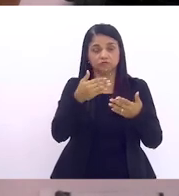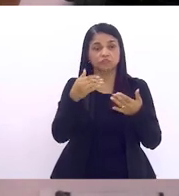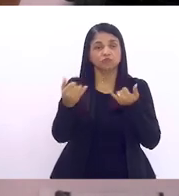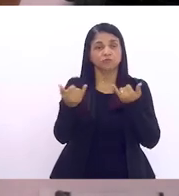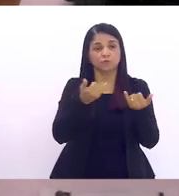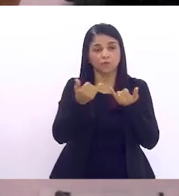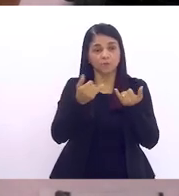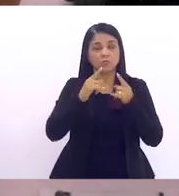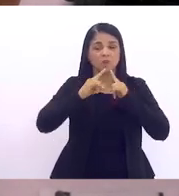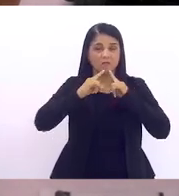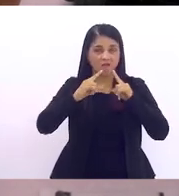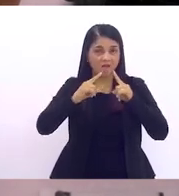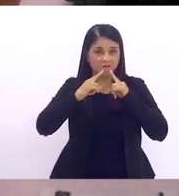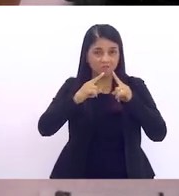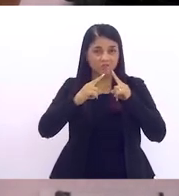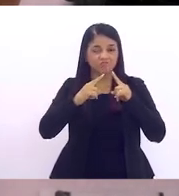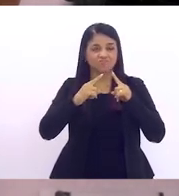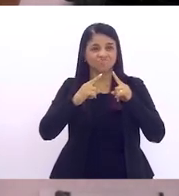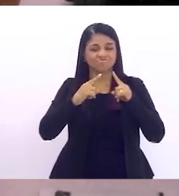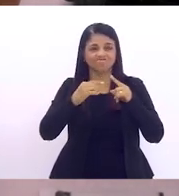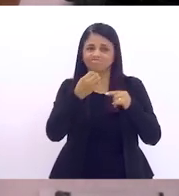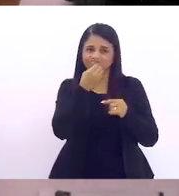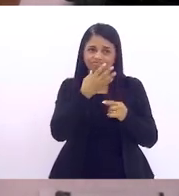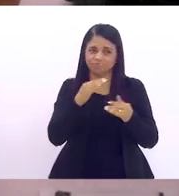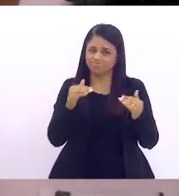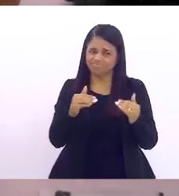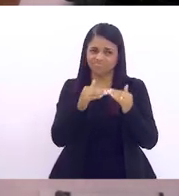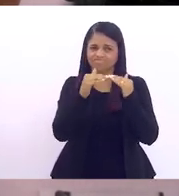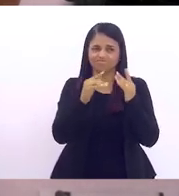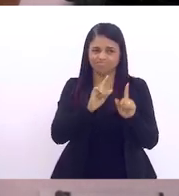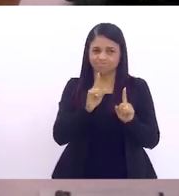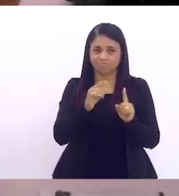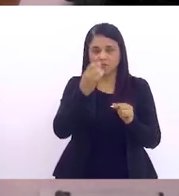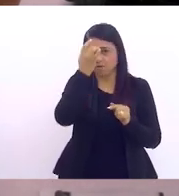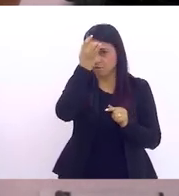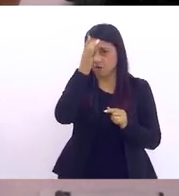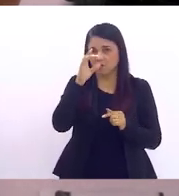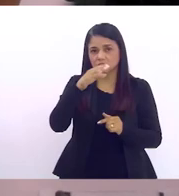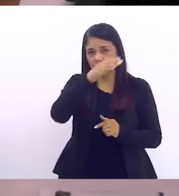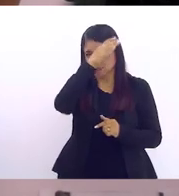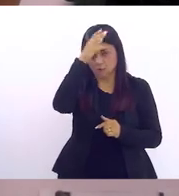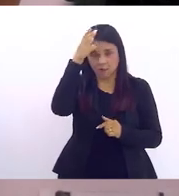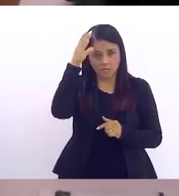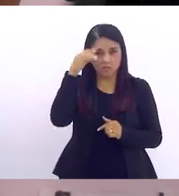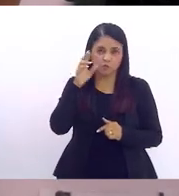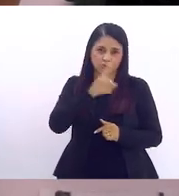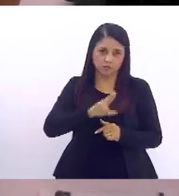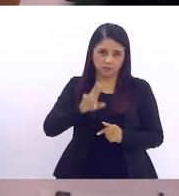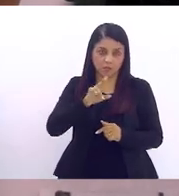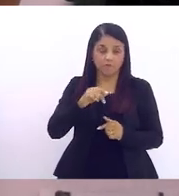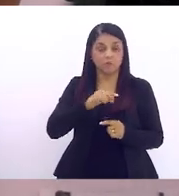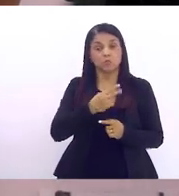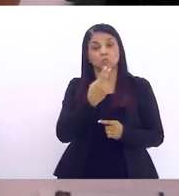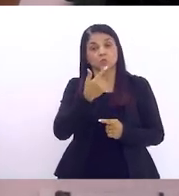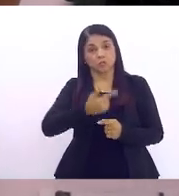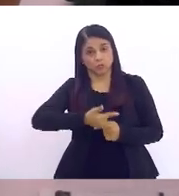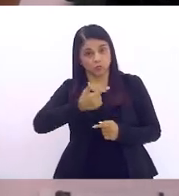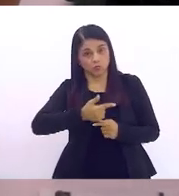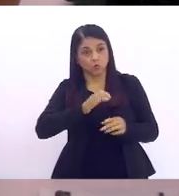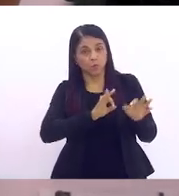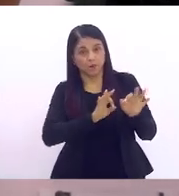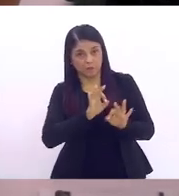e reclamações de que isso não tava bacana que não tava fácil pro cliente usar aí nós fizemos um segundo